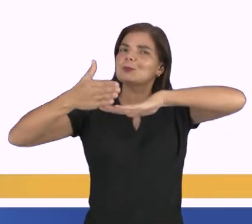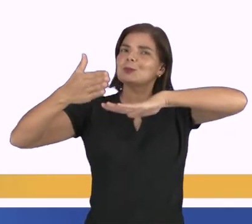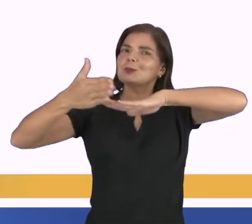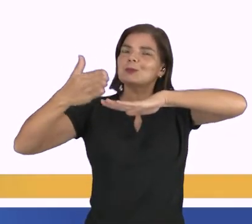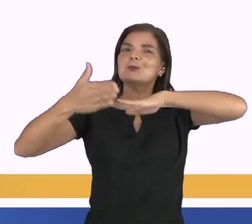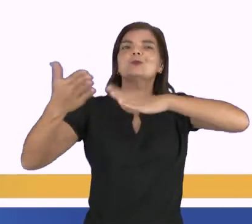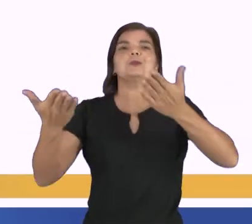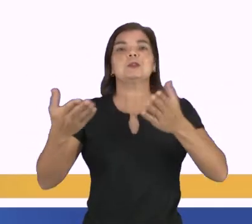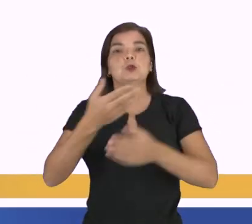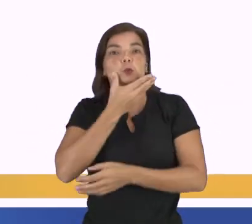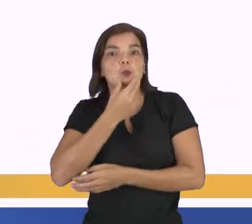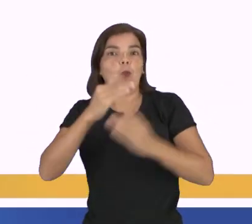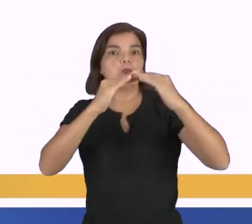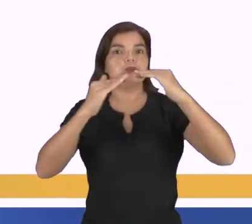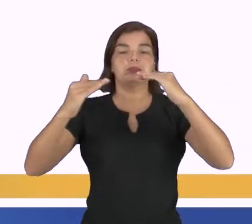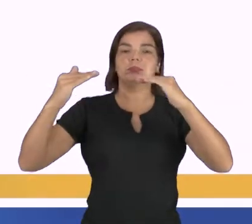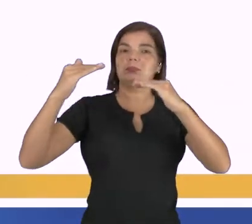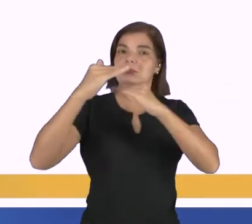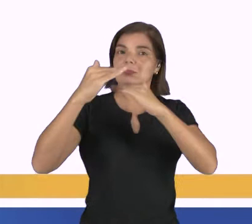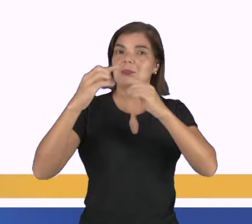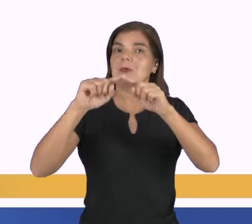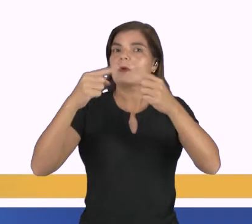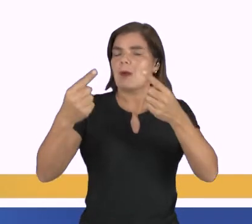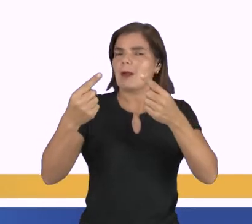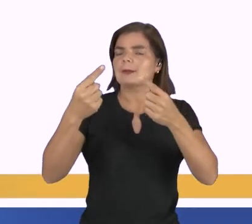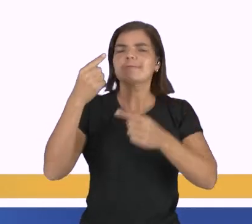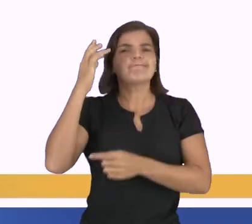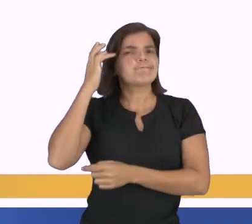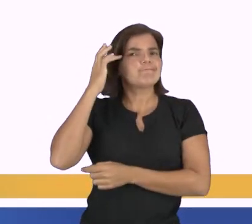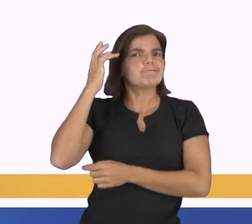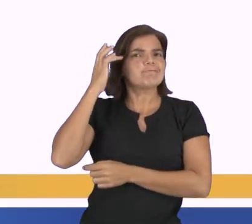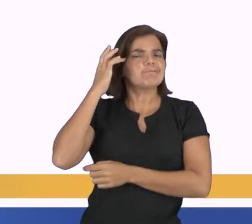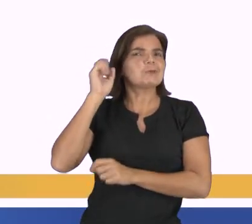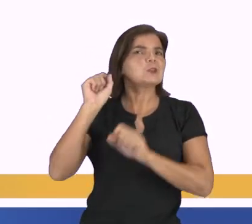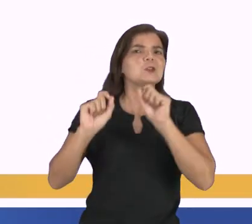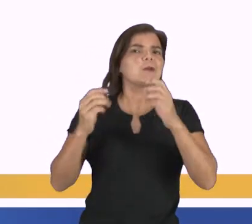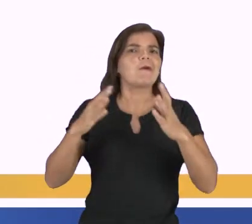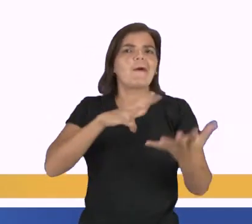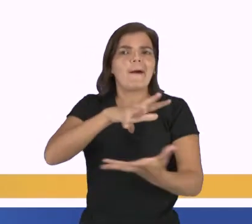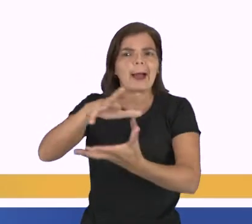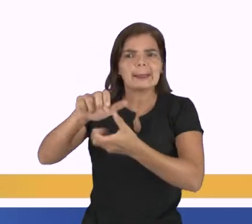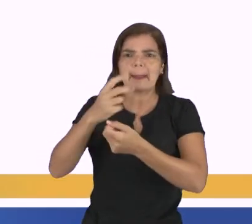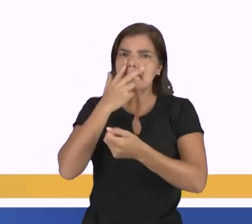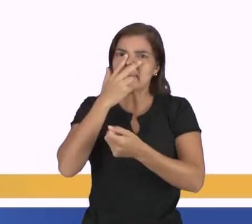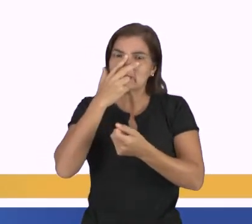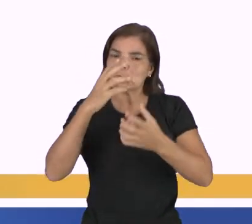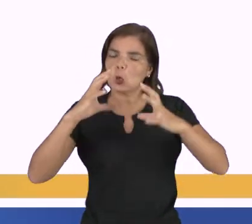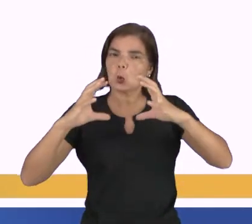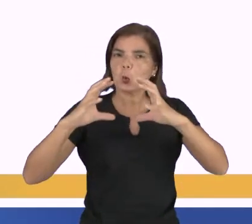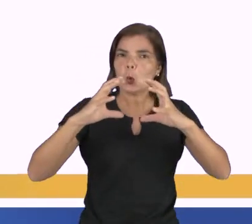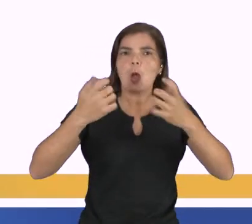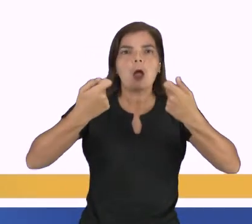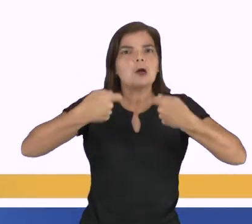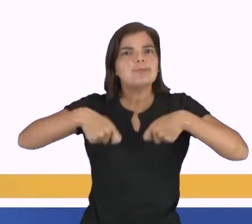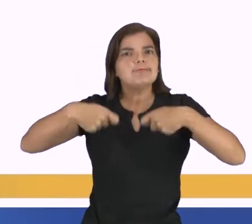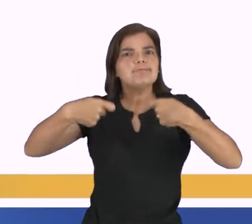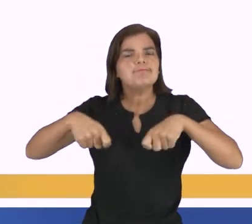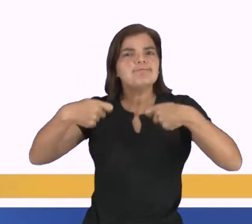né, desse homem superior, a suposição de que a Terra era redonda, né, e a necessidade